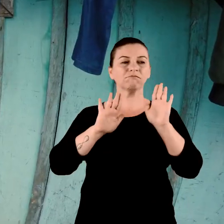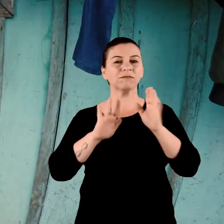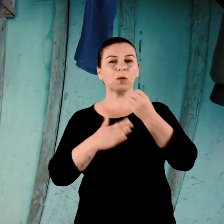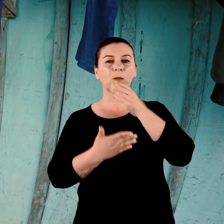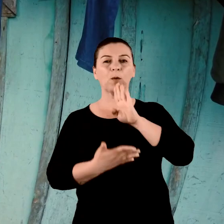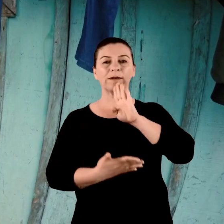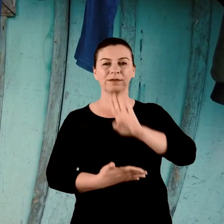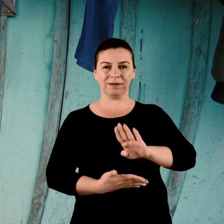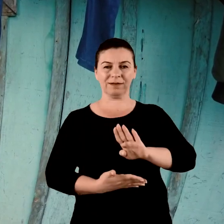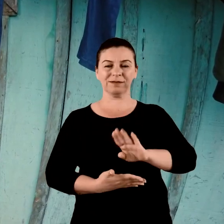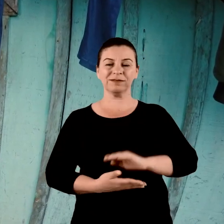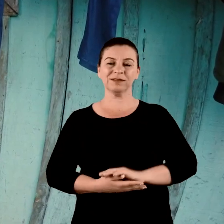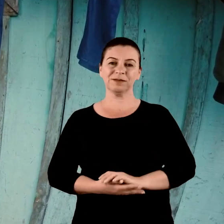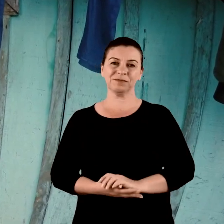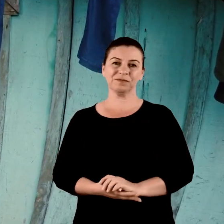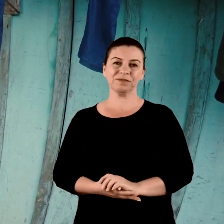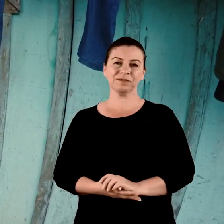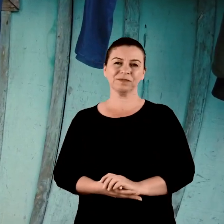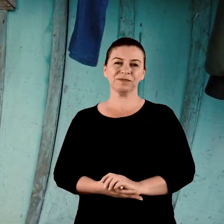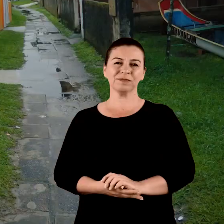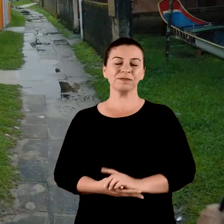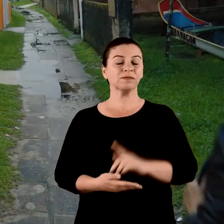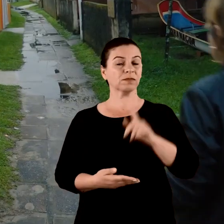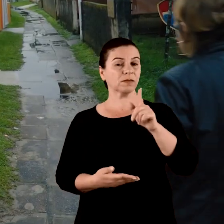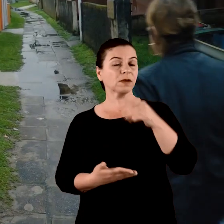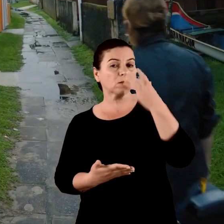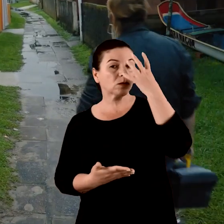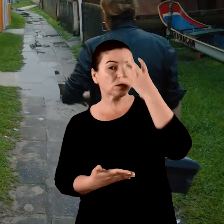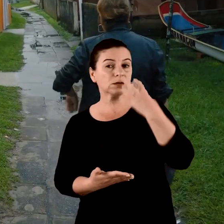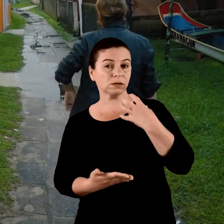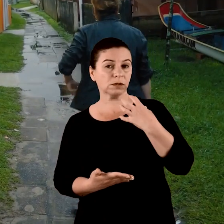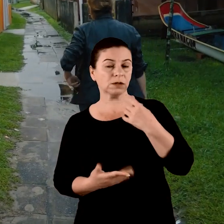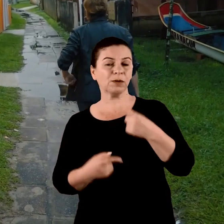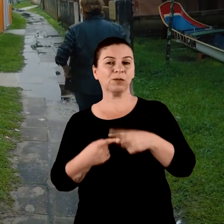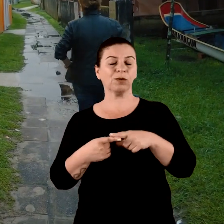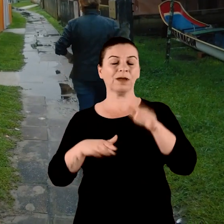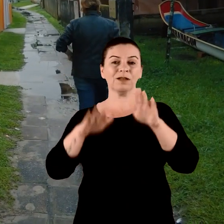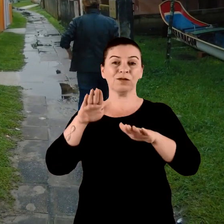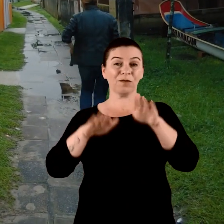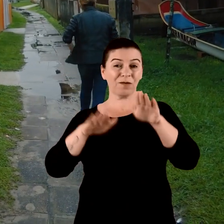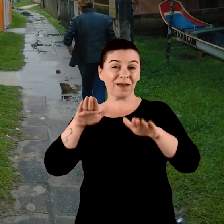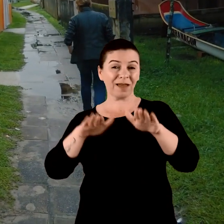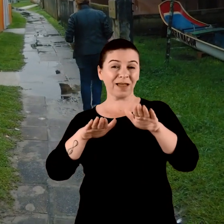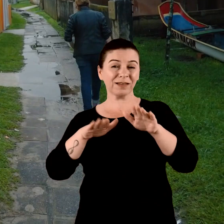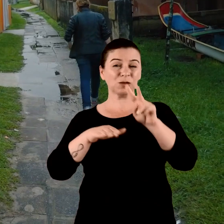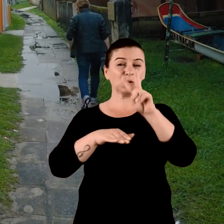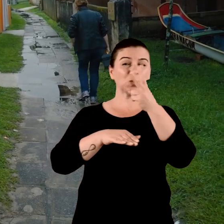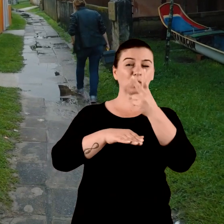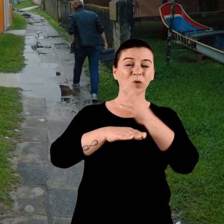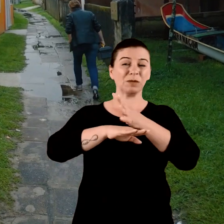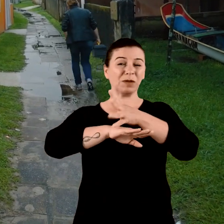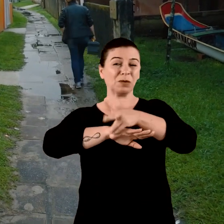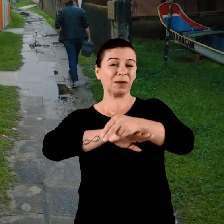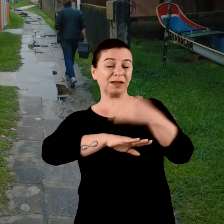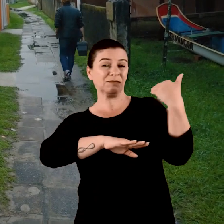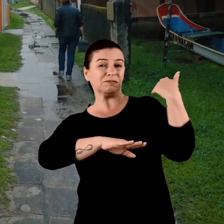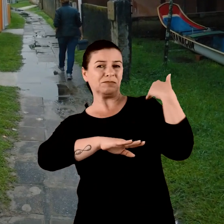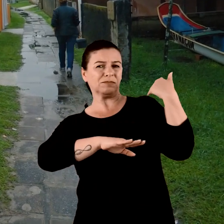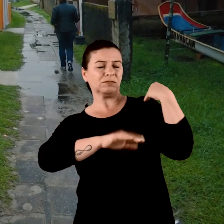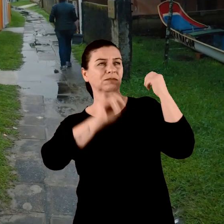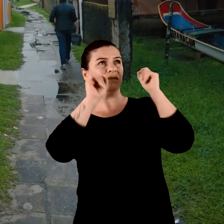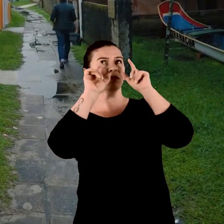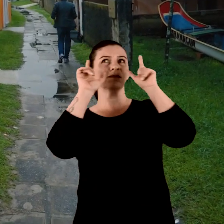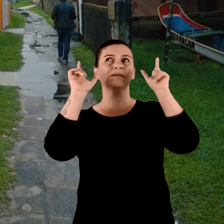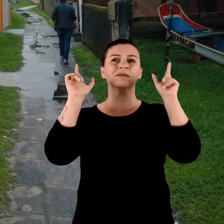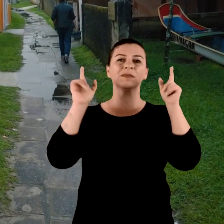Tchau, pessoal. Boa tarde. A coisa é tão séria que muitas vezes eu sou acordada às 2 da manhã.